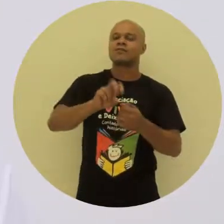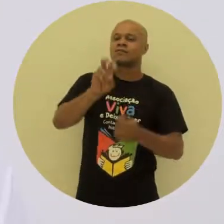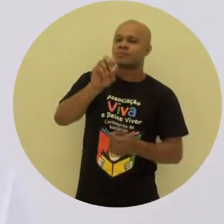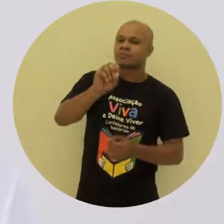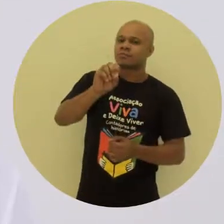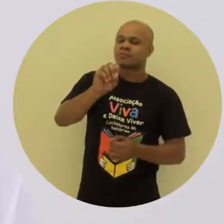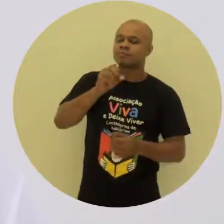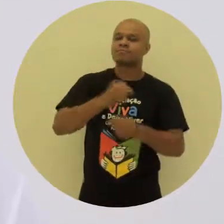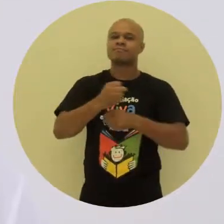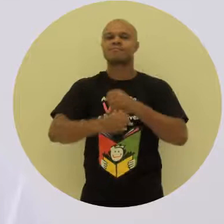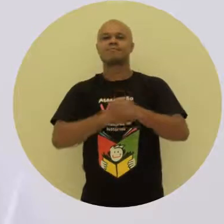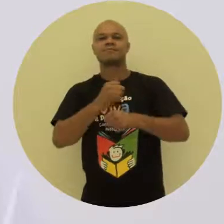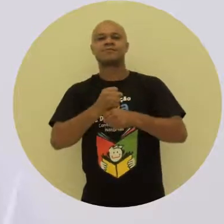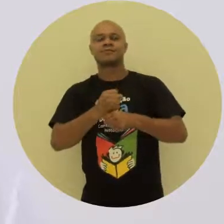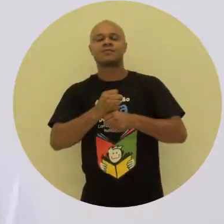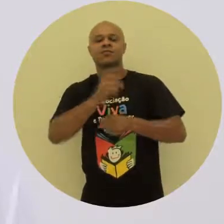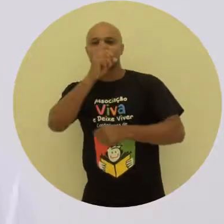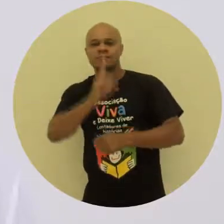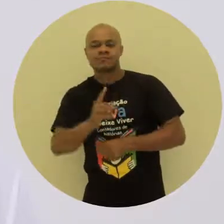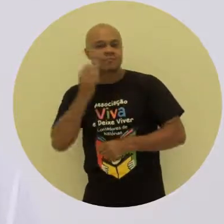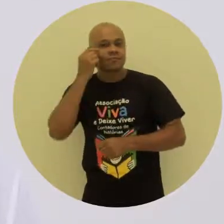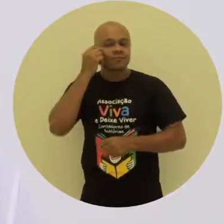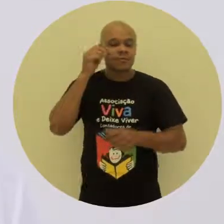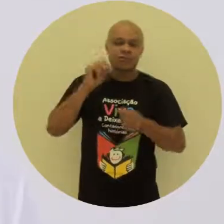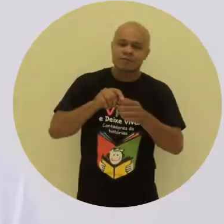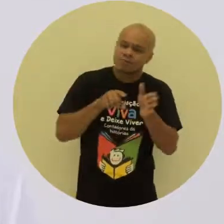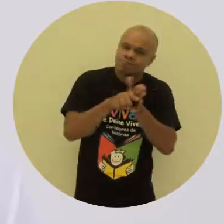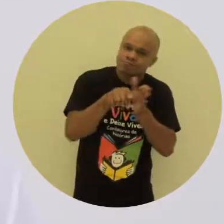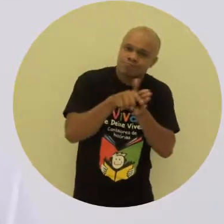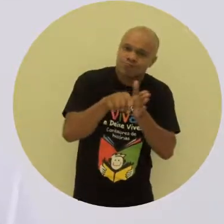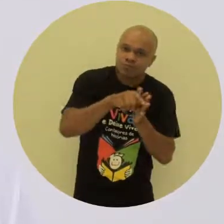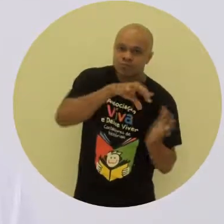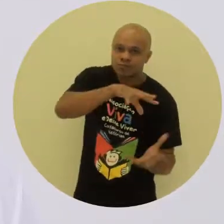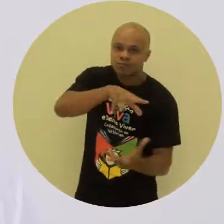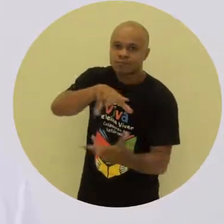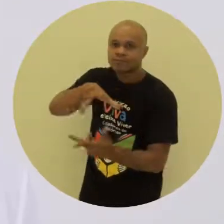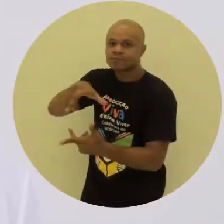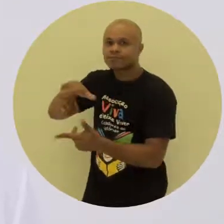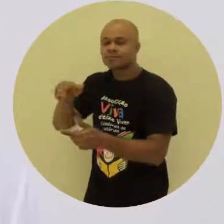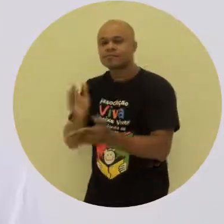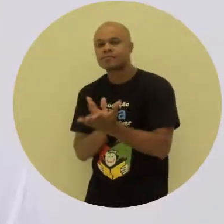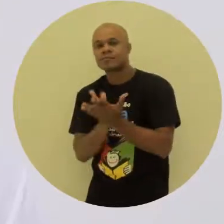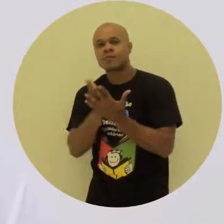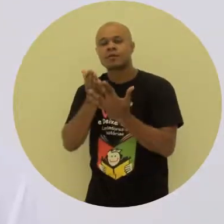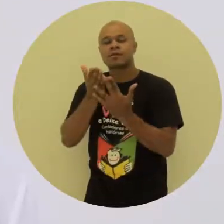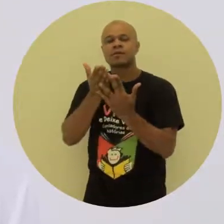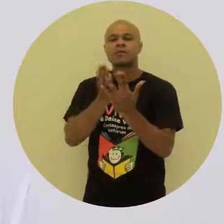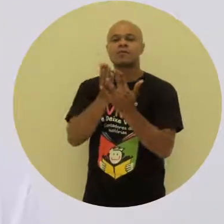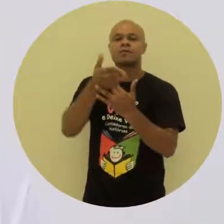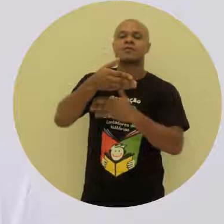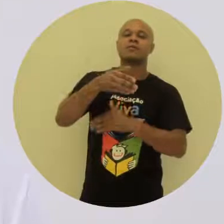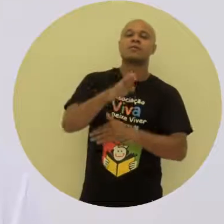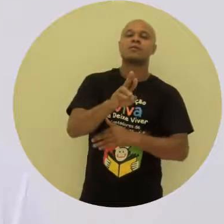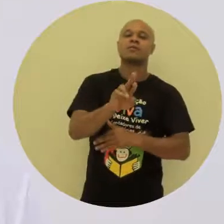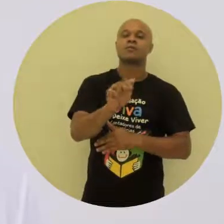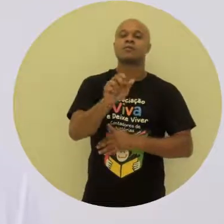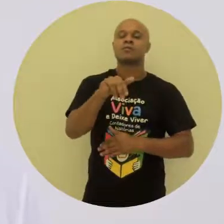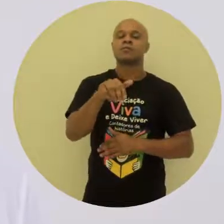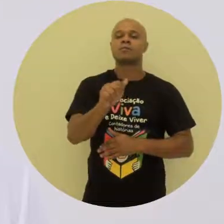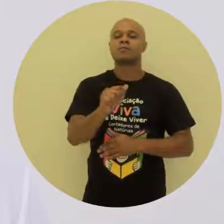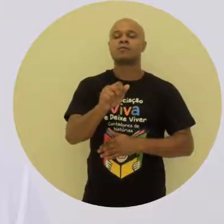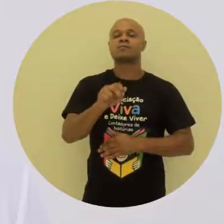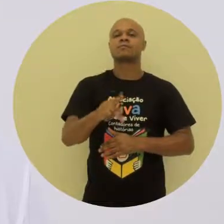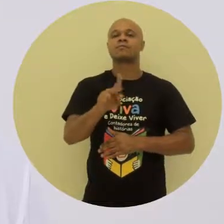aos 50 anos dos direitos humanos, fez uma pesquisa mundial através da organização Brahma